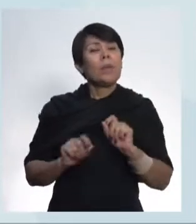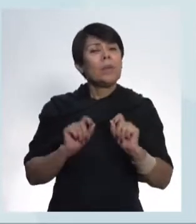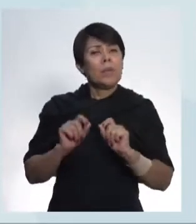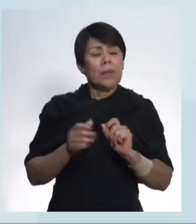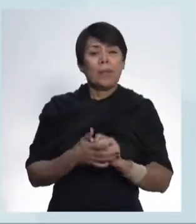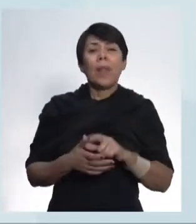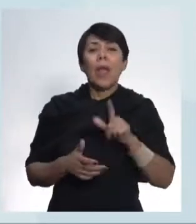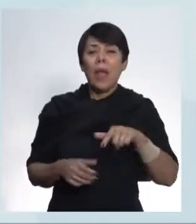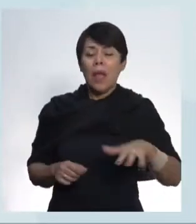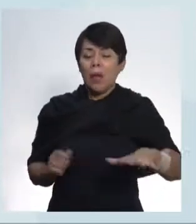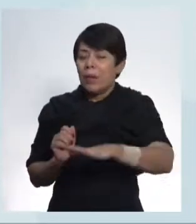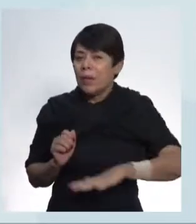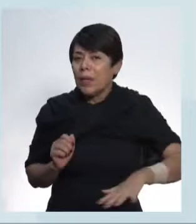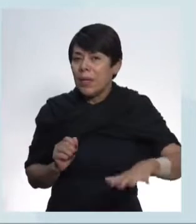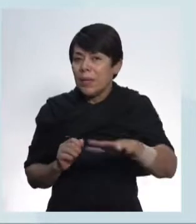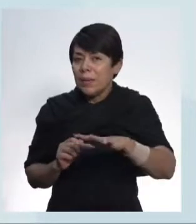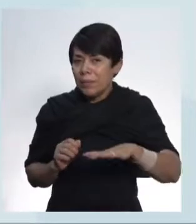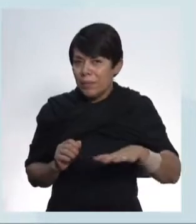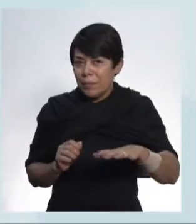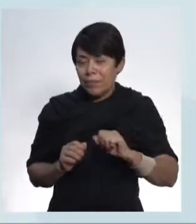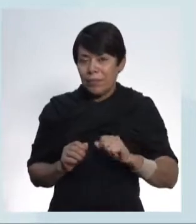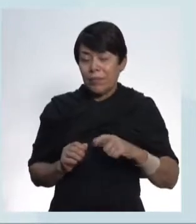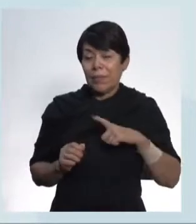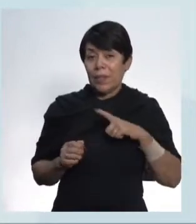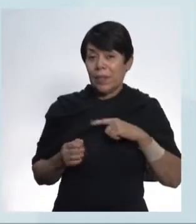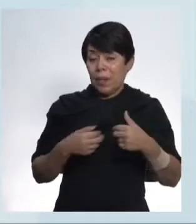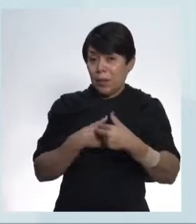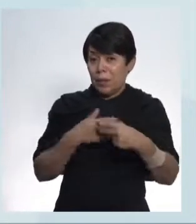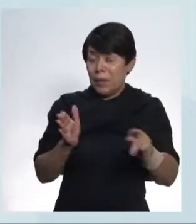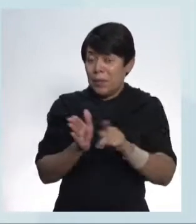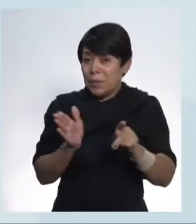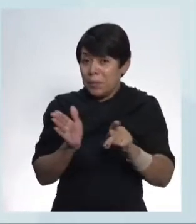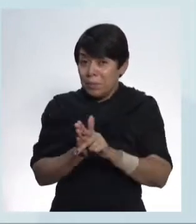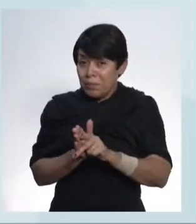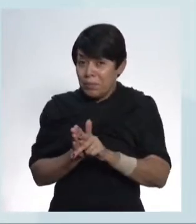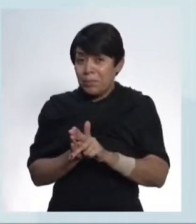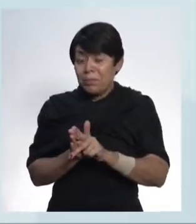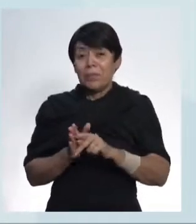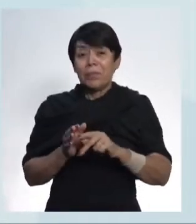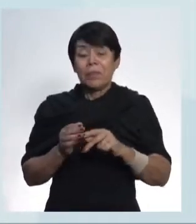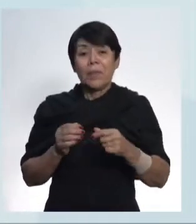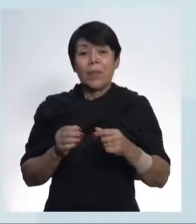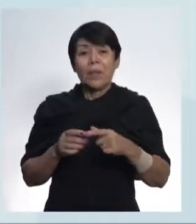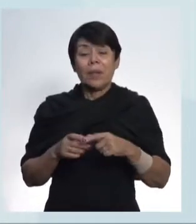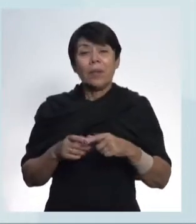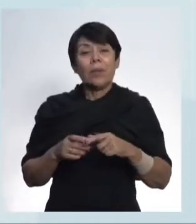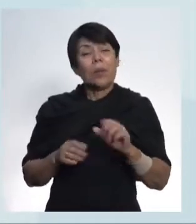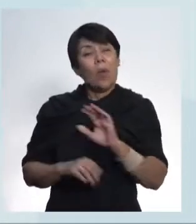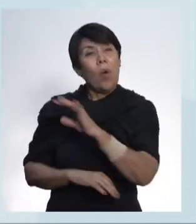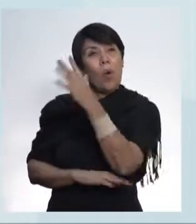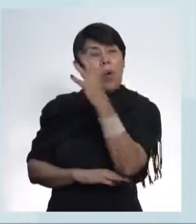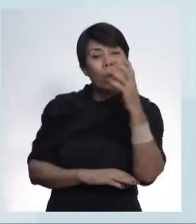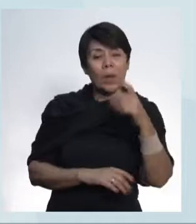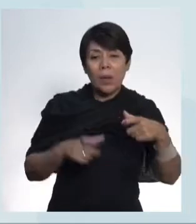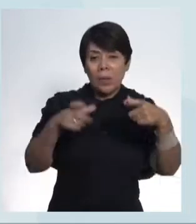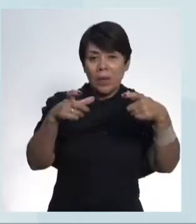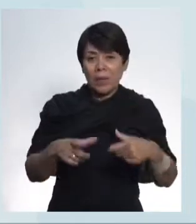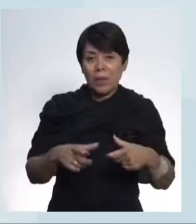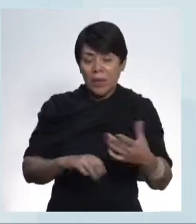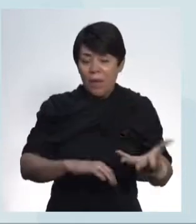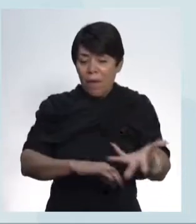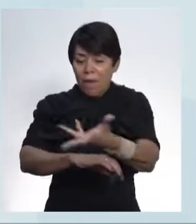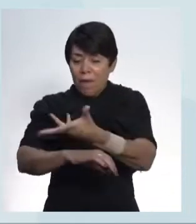bioma é um espaço geográfico com características definidas pelo macroclima da região, a